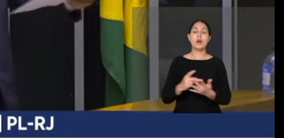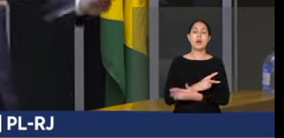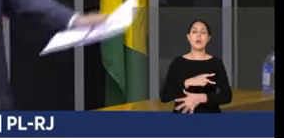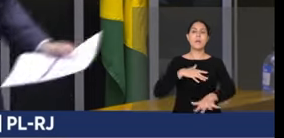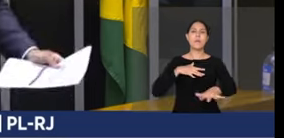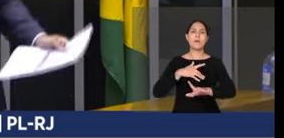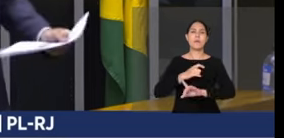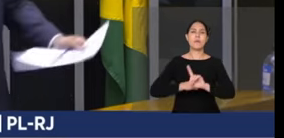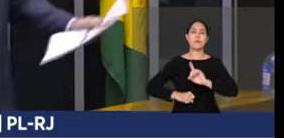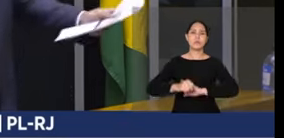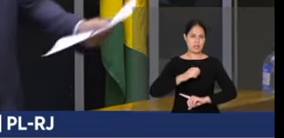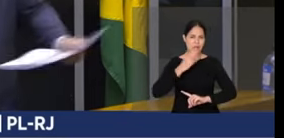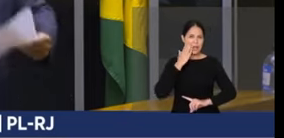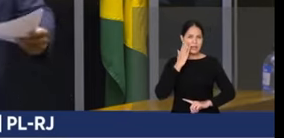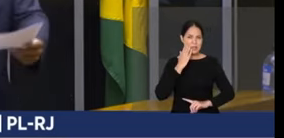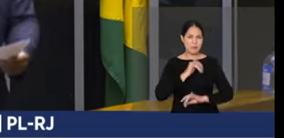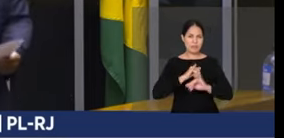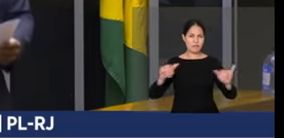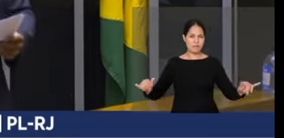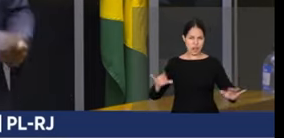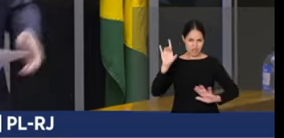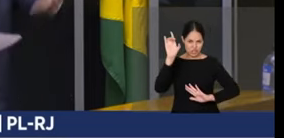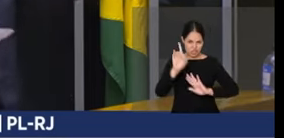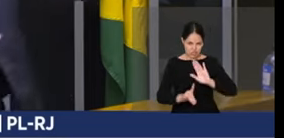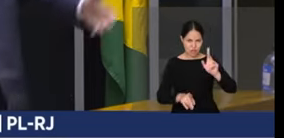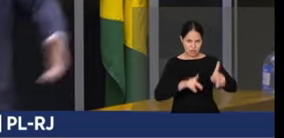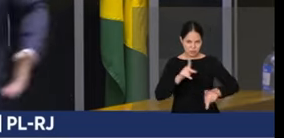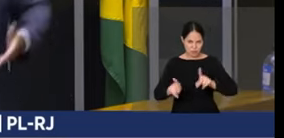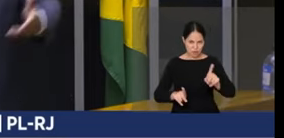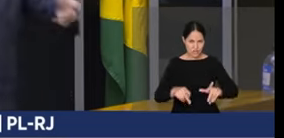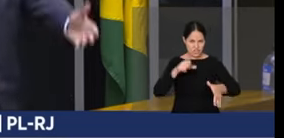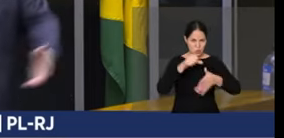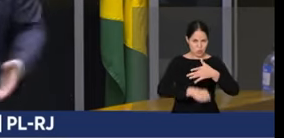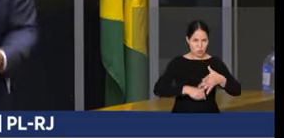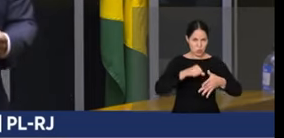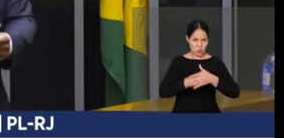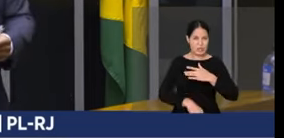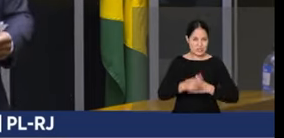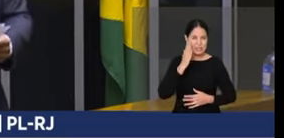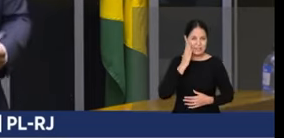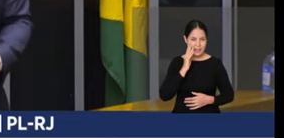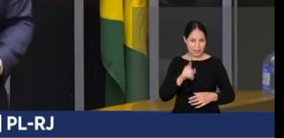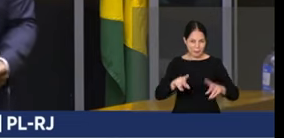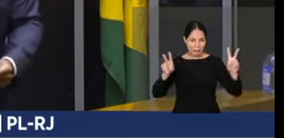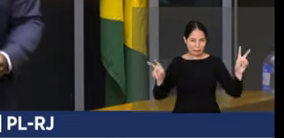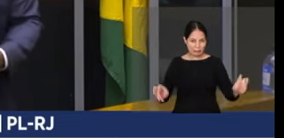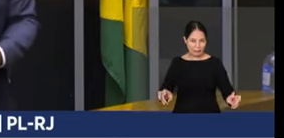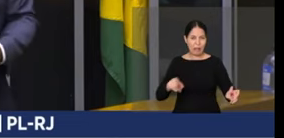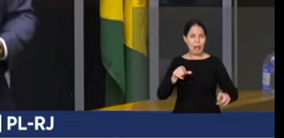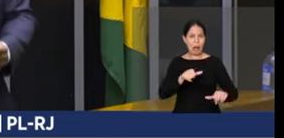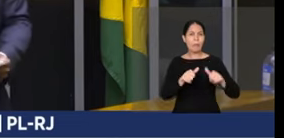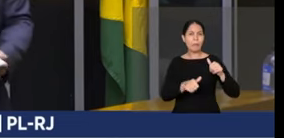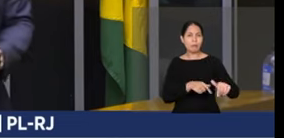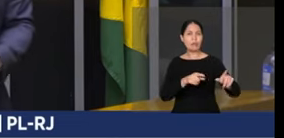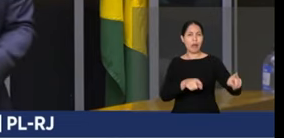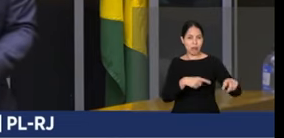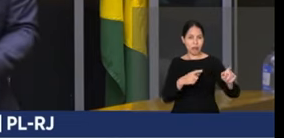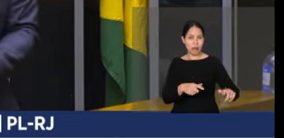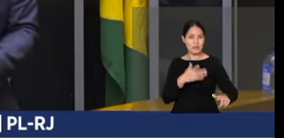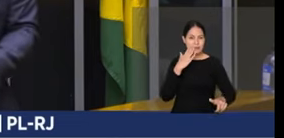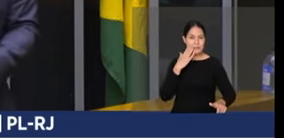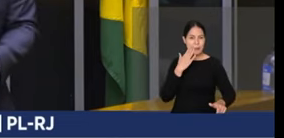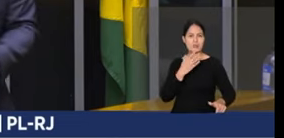esses que dizem que lutam pelo direito da população, da reforma agrária, em que fizeram